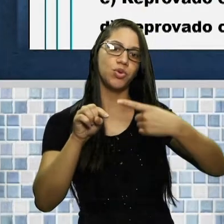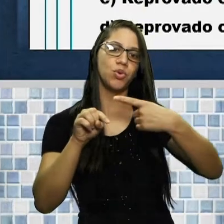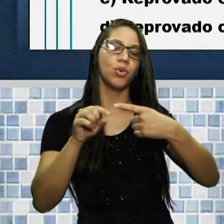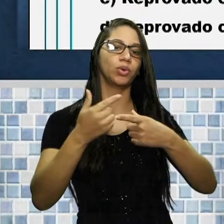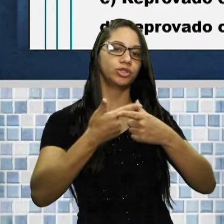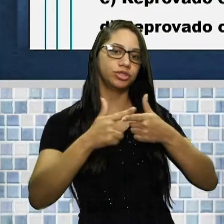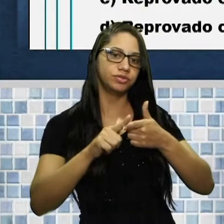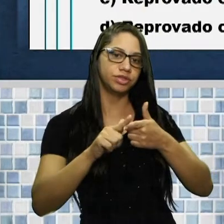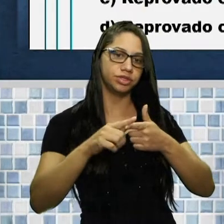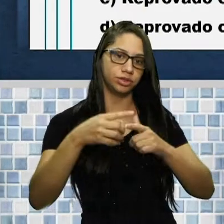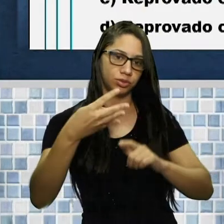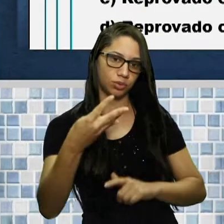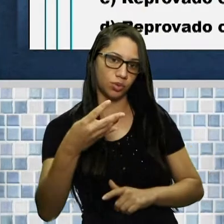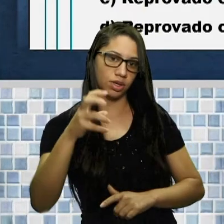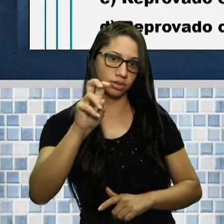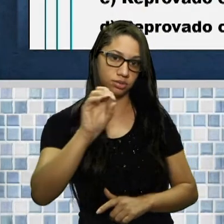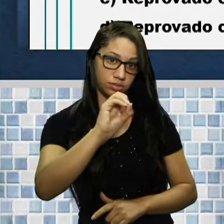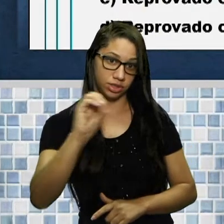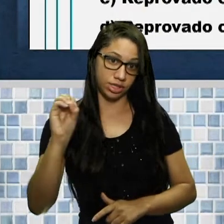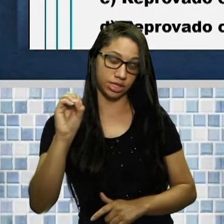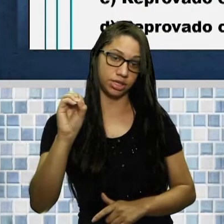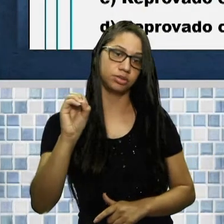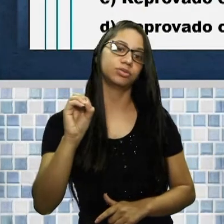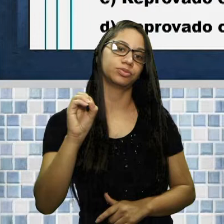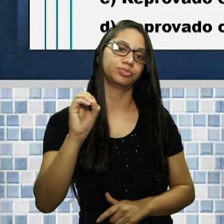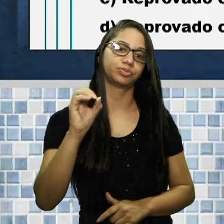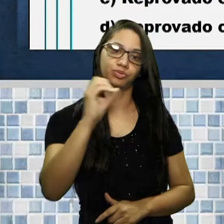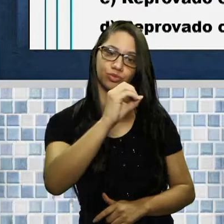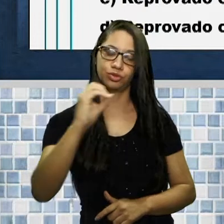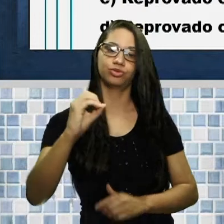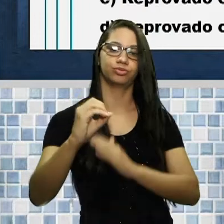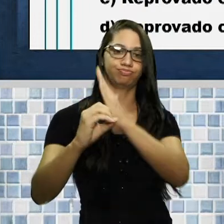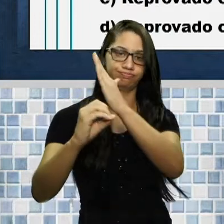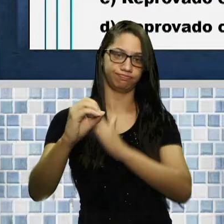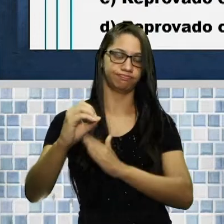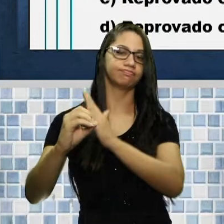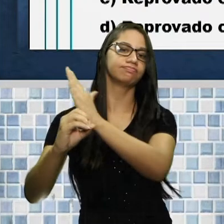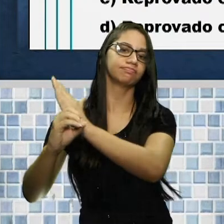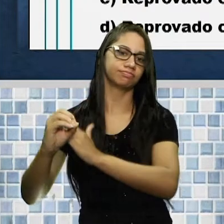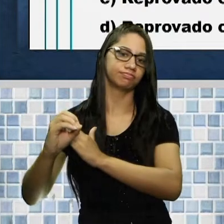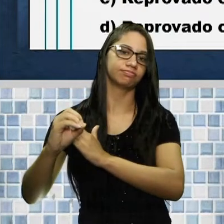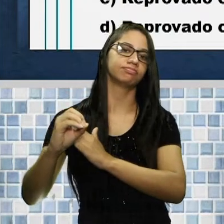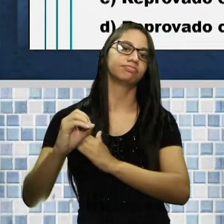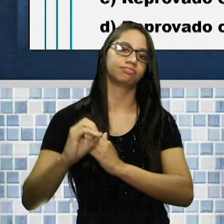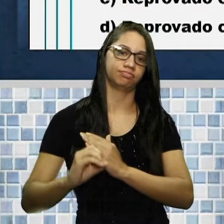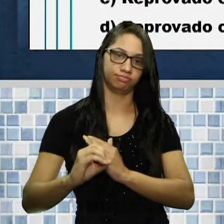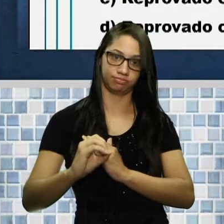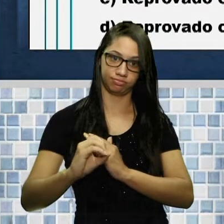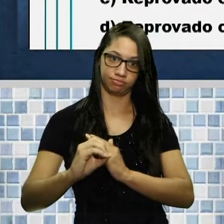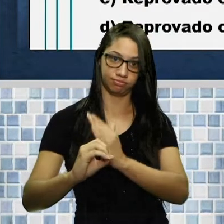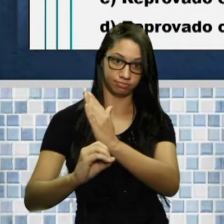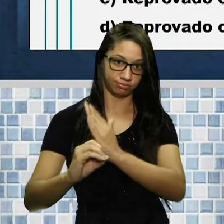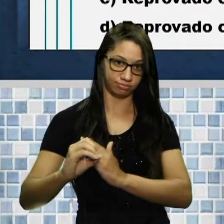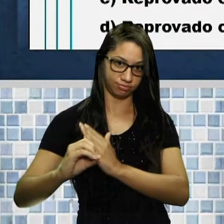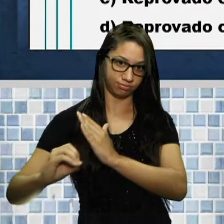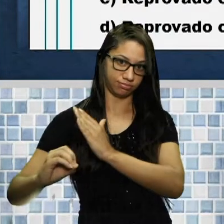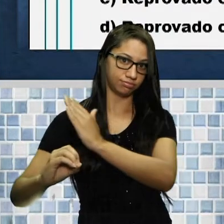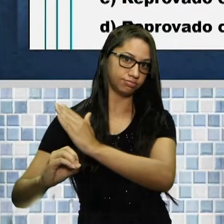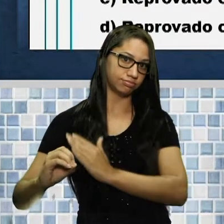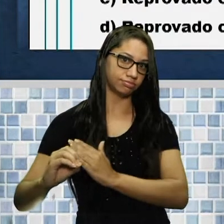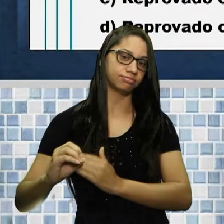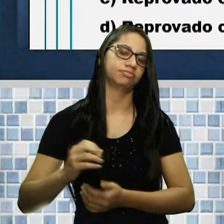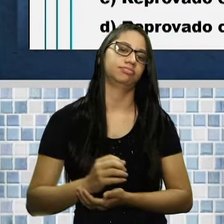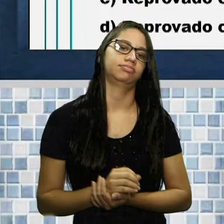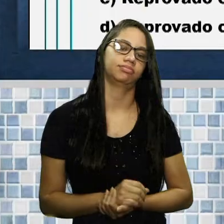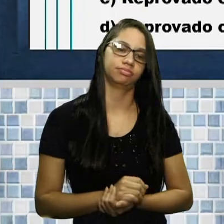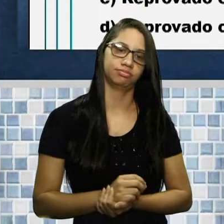4.500. Então, aí, para facilitar o cálculo, devemos eliminar alguns zeros. Eu vou eliminar dois zeros do